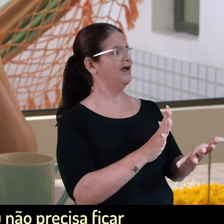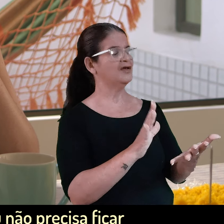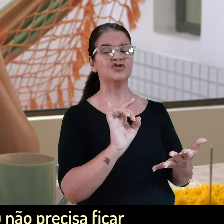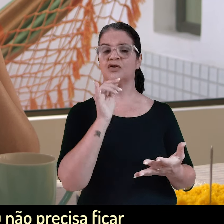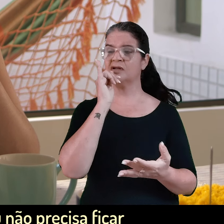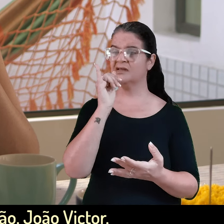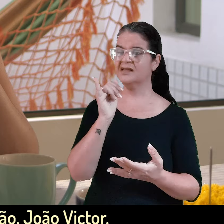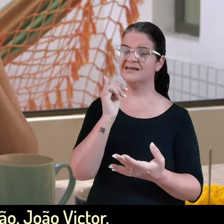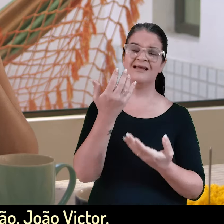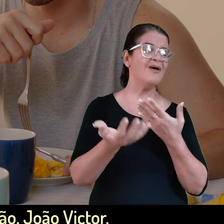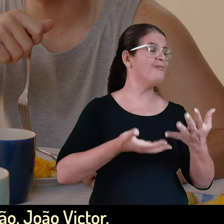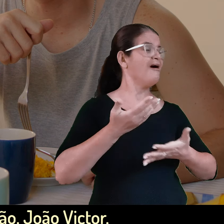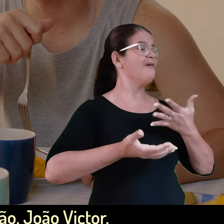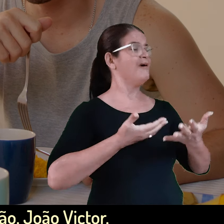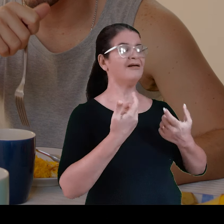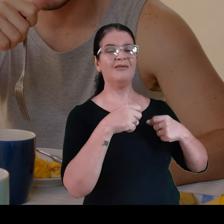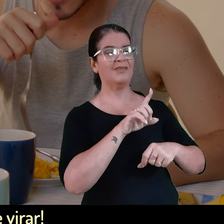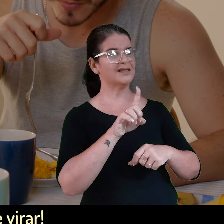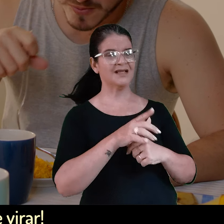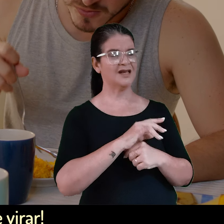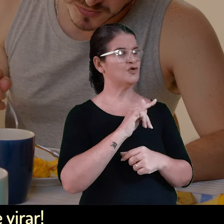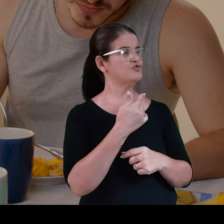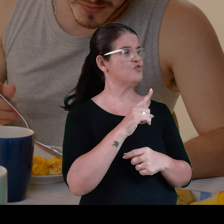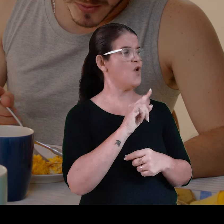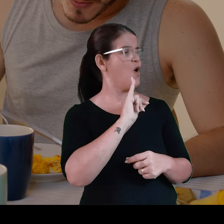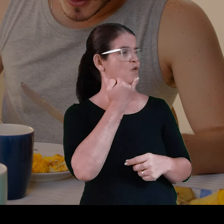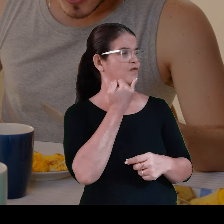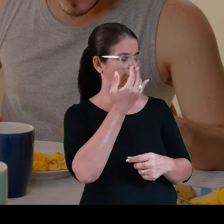Só tô dizendo que tu não precisa ficar me paparicando, João Vítor. Você me virá.